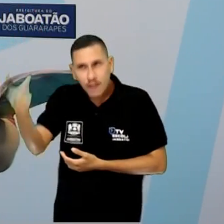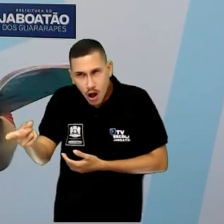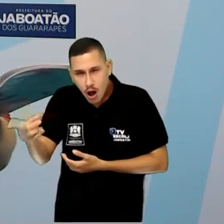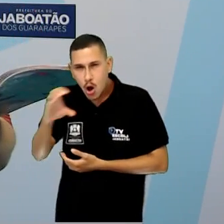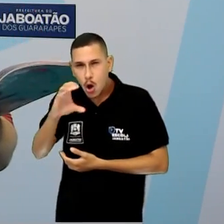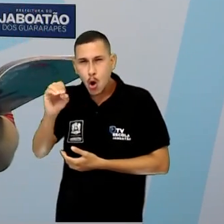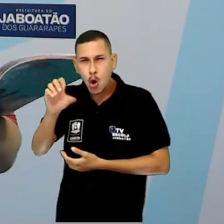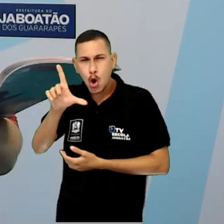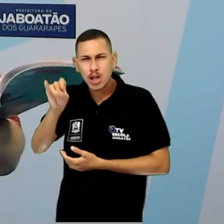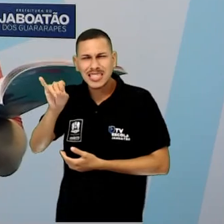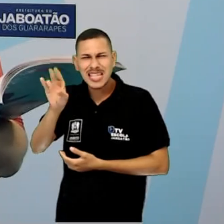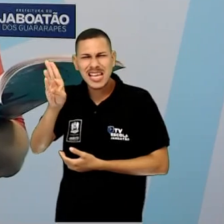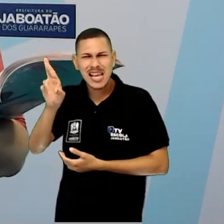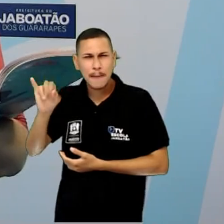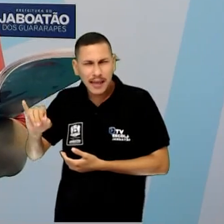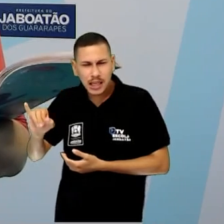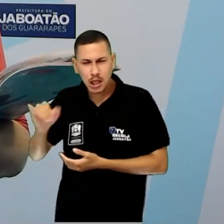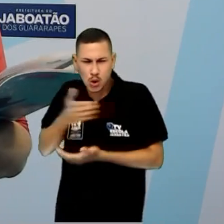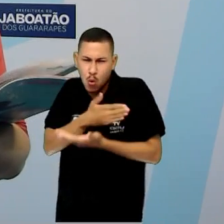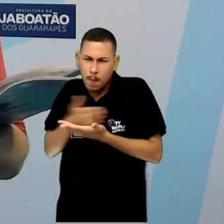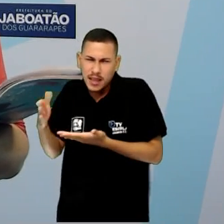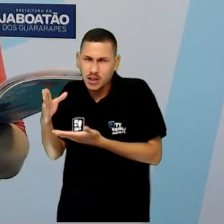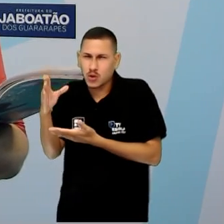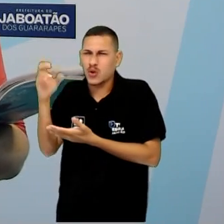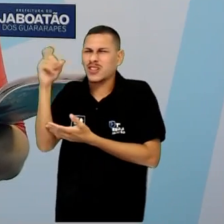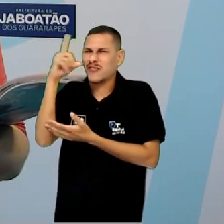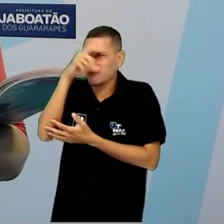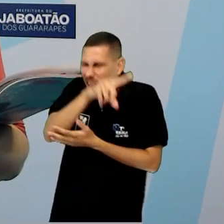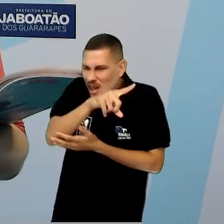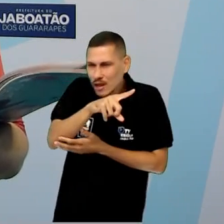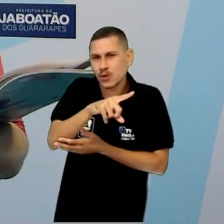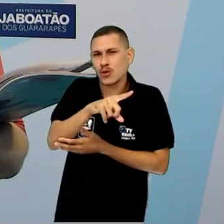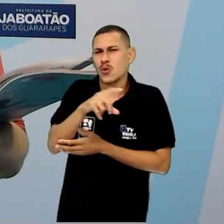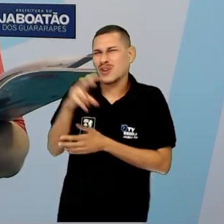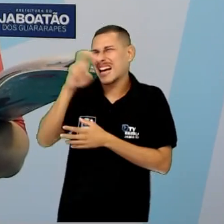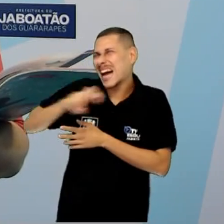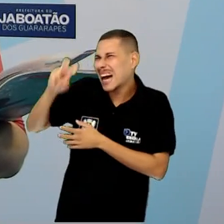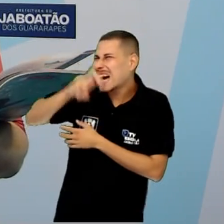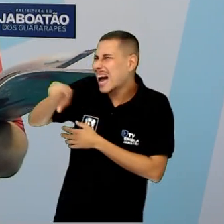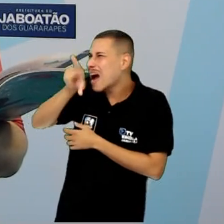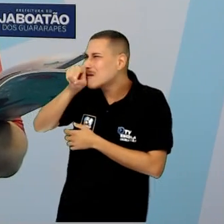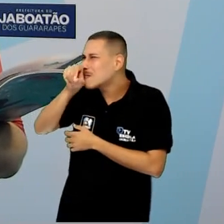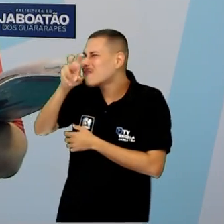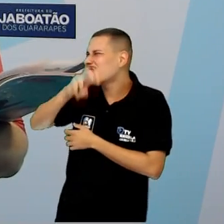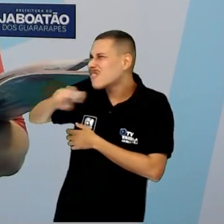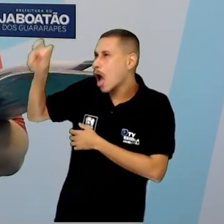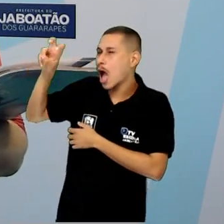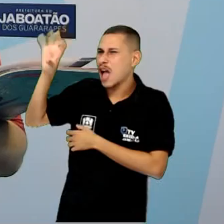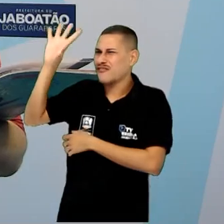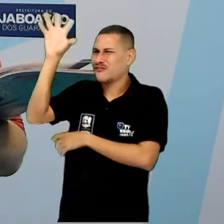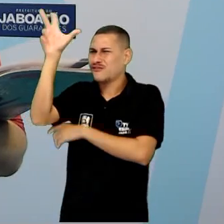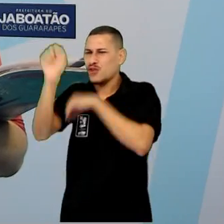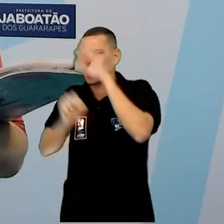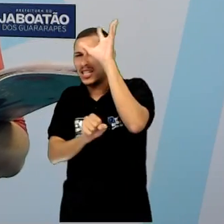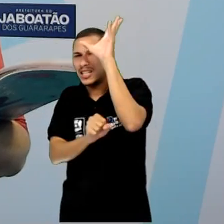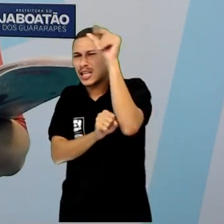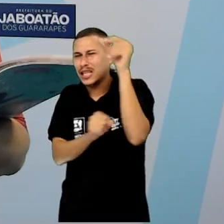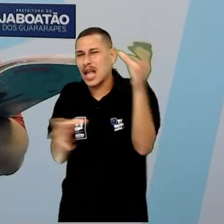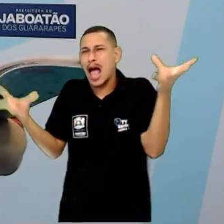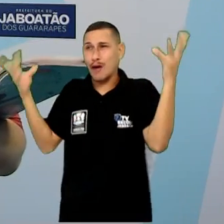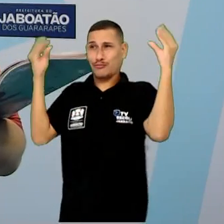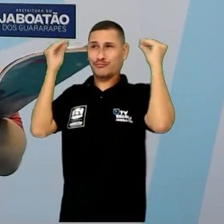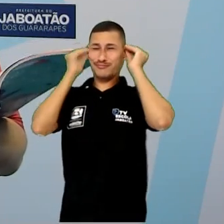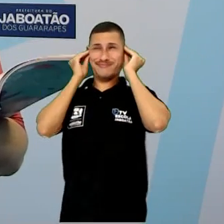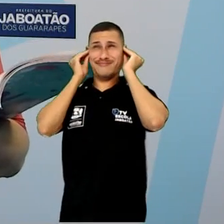colibri. No começo foi difícil. Espalhafatosos ruídos, toda a floresta com algodão nos